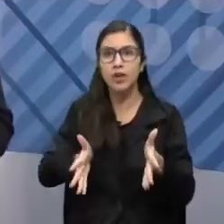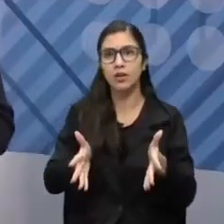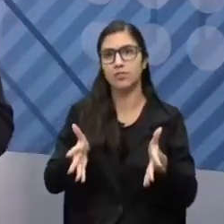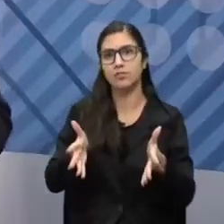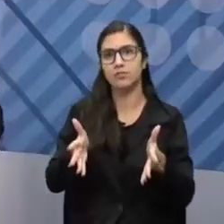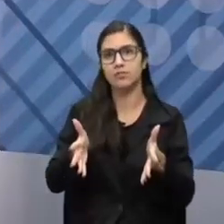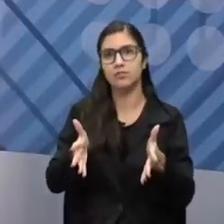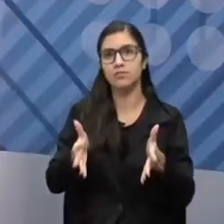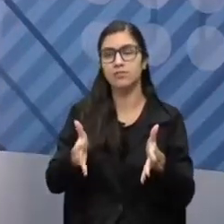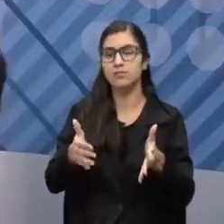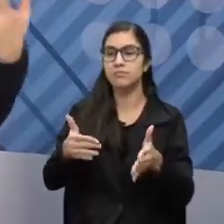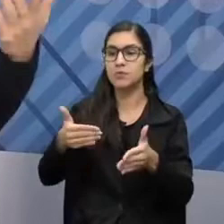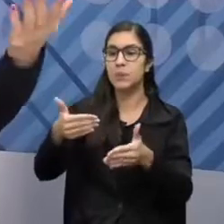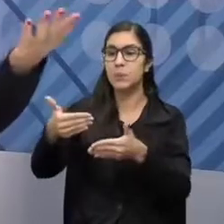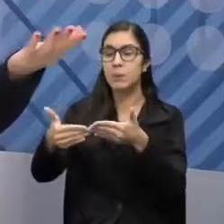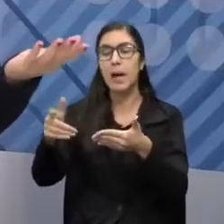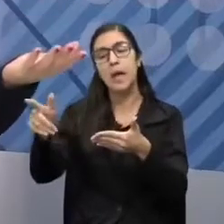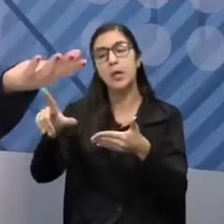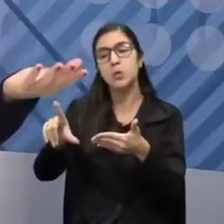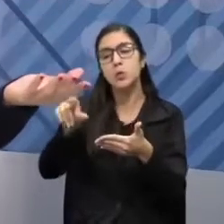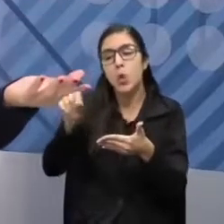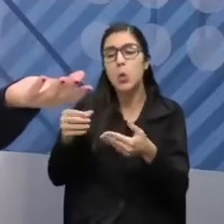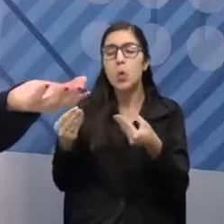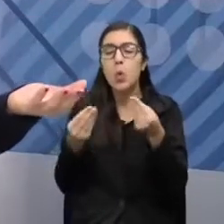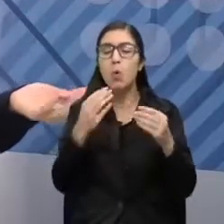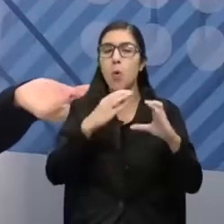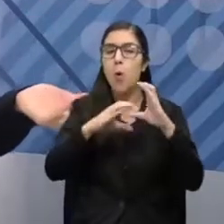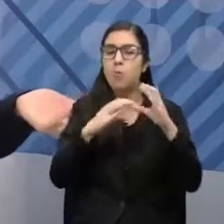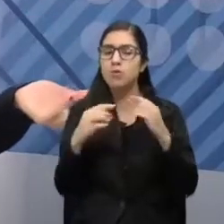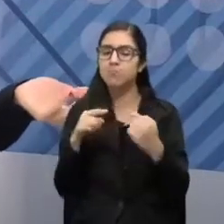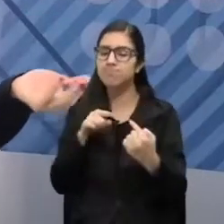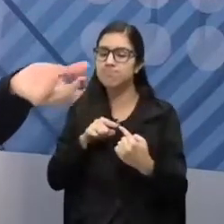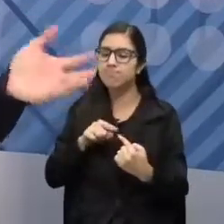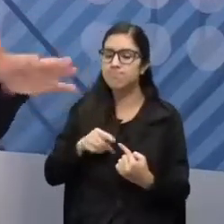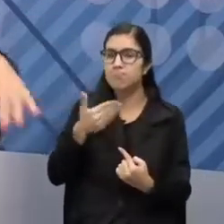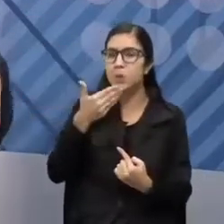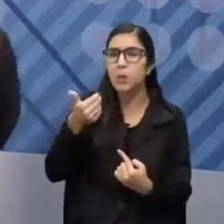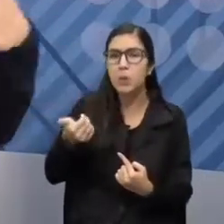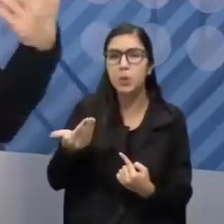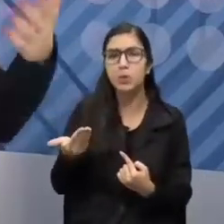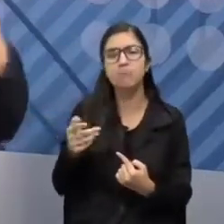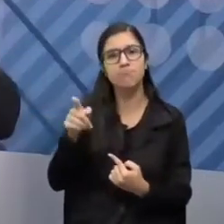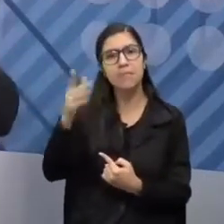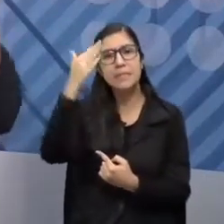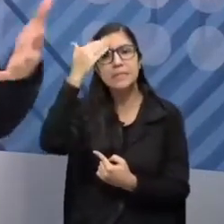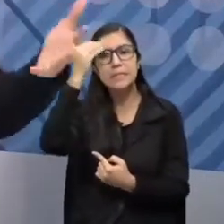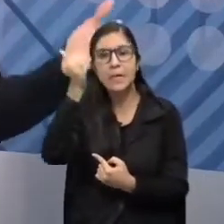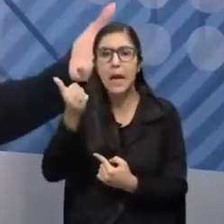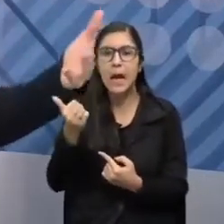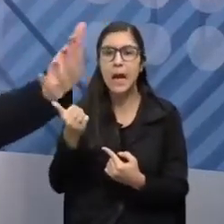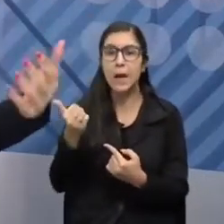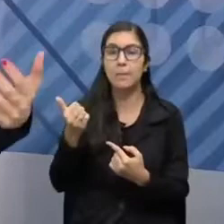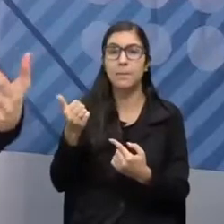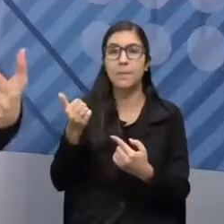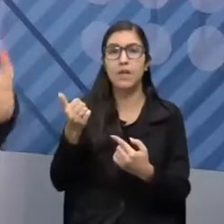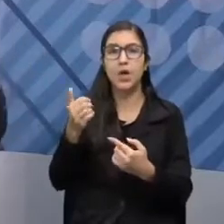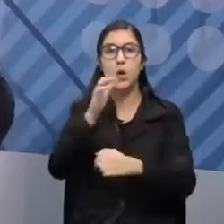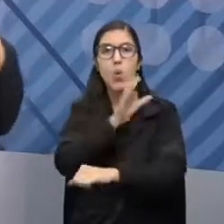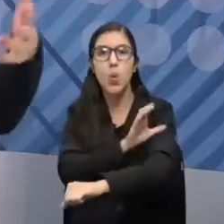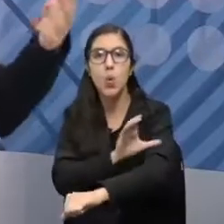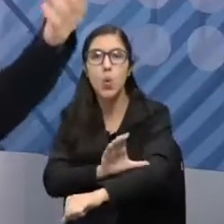certo? Ele vai escolher o sistema de comunicação mais adequado a ele, né? Ele sabe dos meios